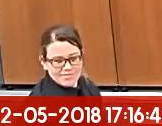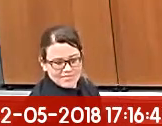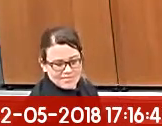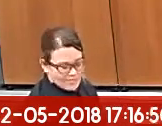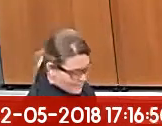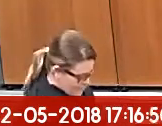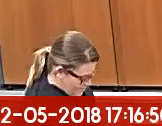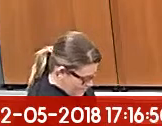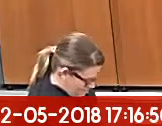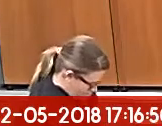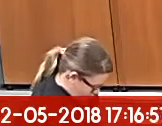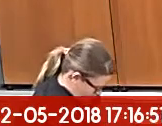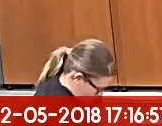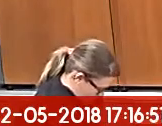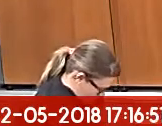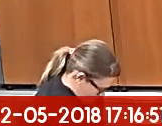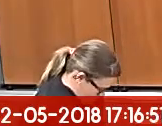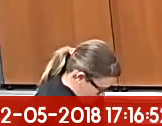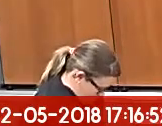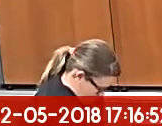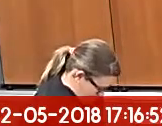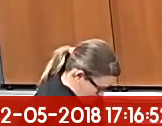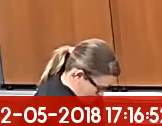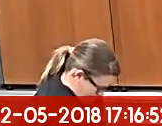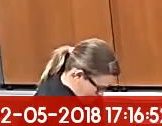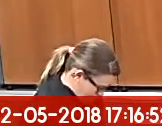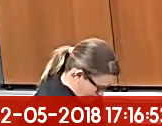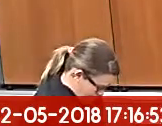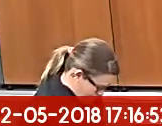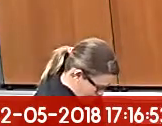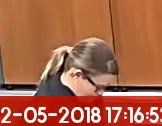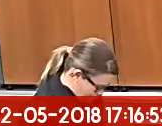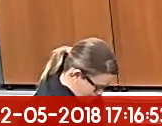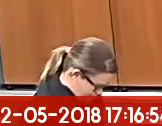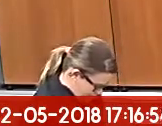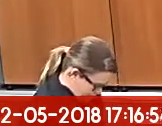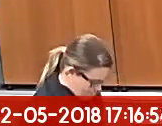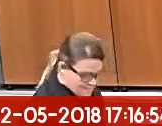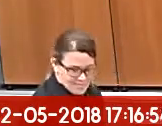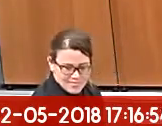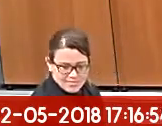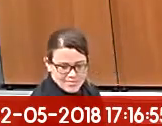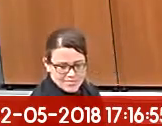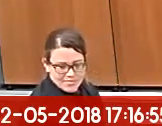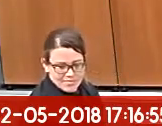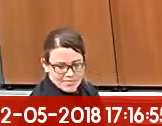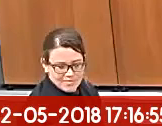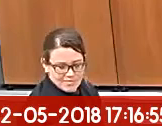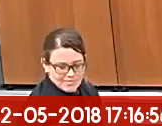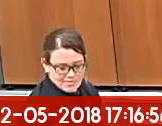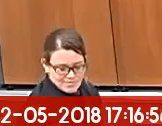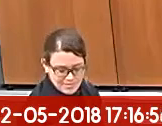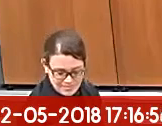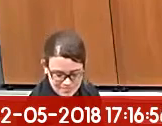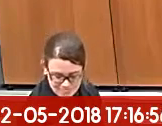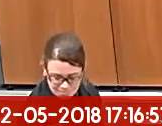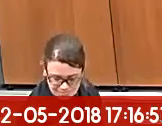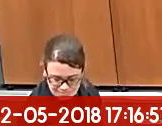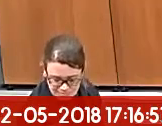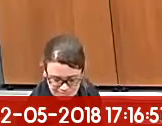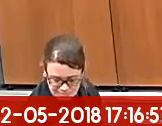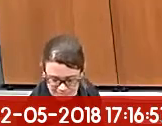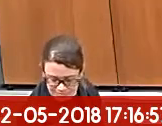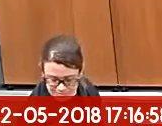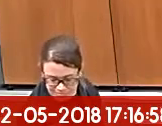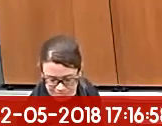de um seminário. Porque como é que poderíamos multiplicar essa notícia? Porque eu acho que isso não é